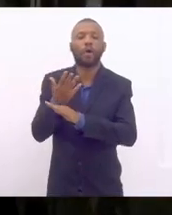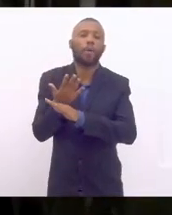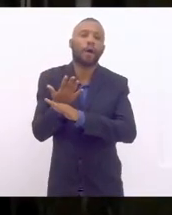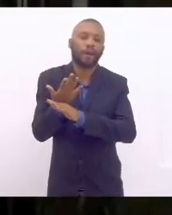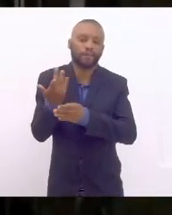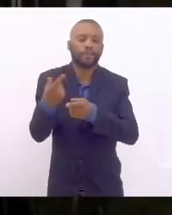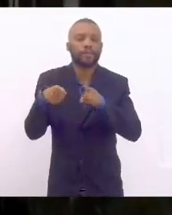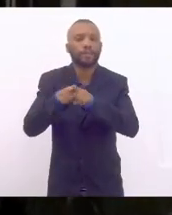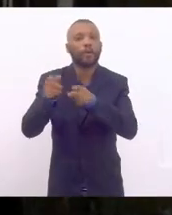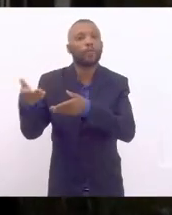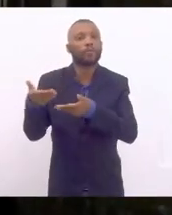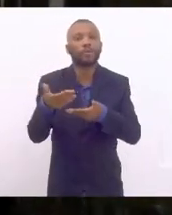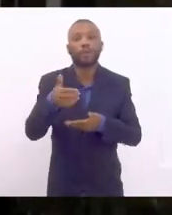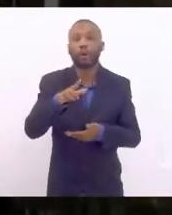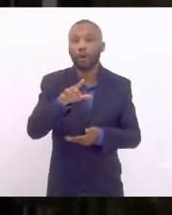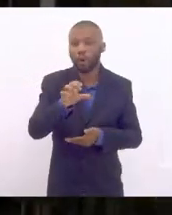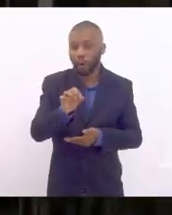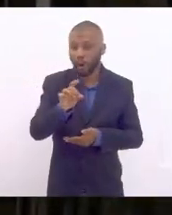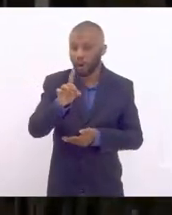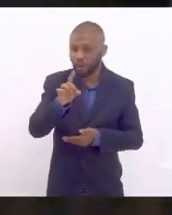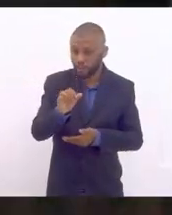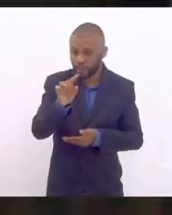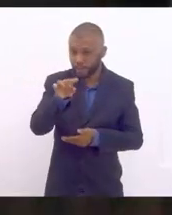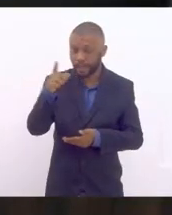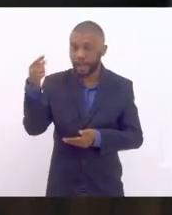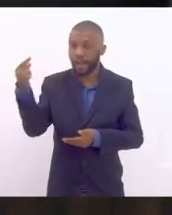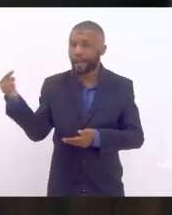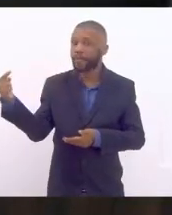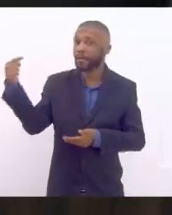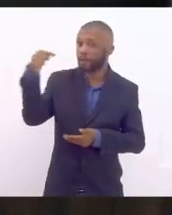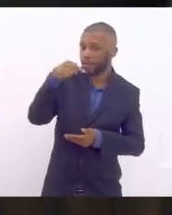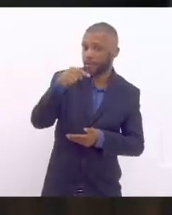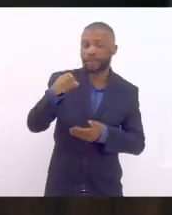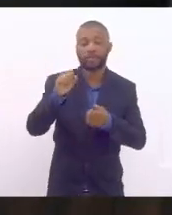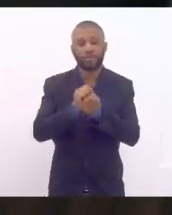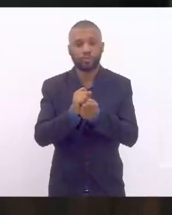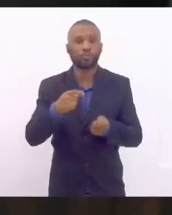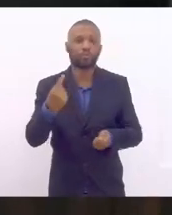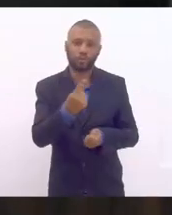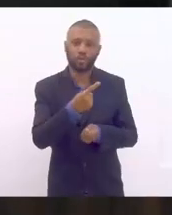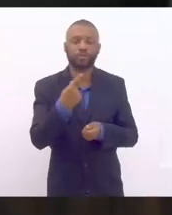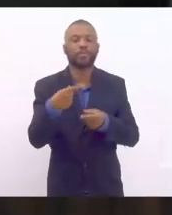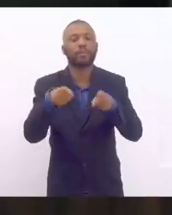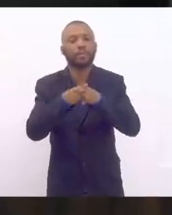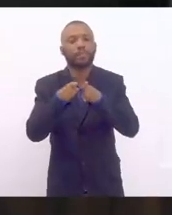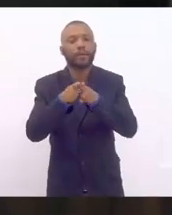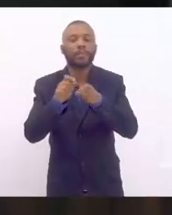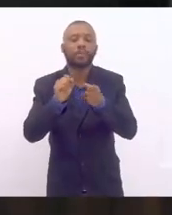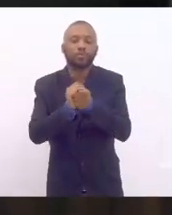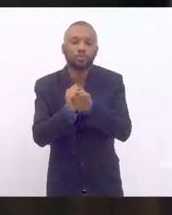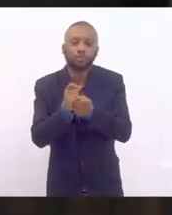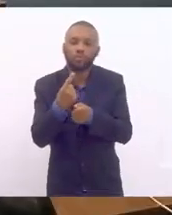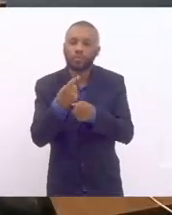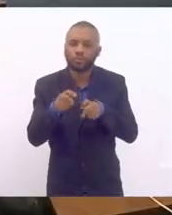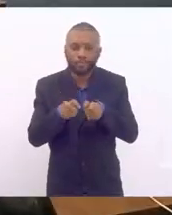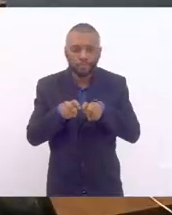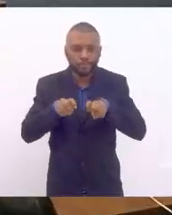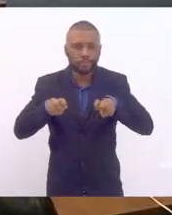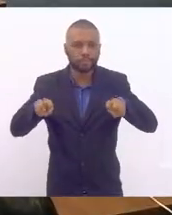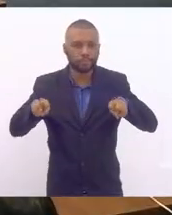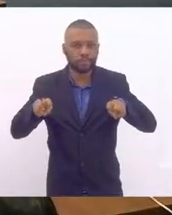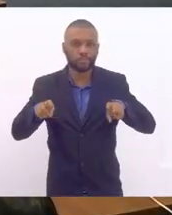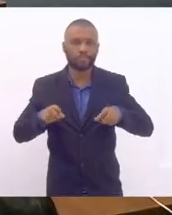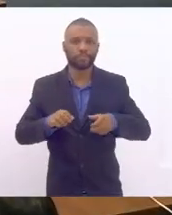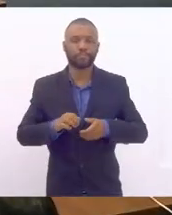e eu convidei também lodge lodge está se deslocando vai estar conosco está conosco Então tá